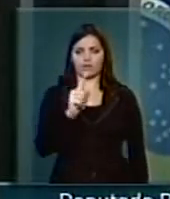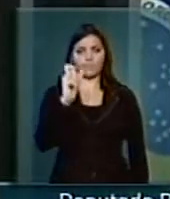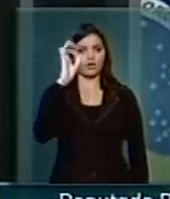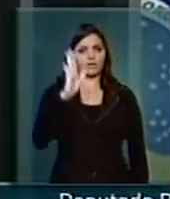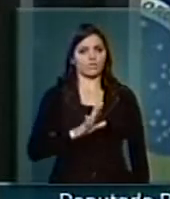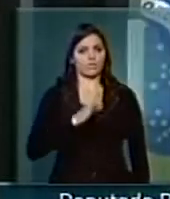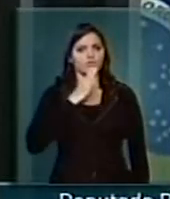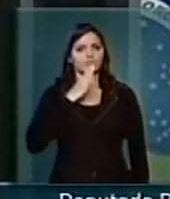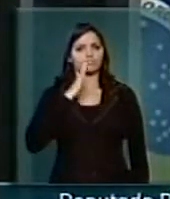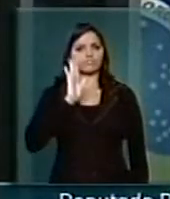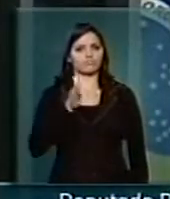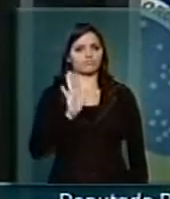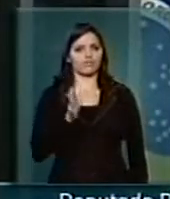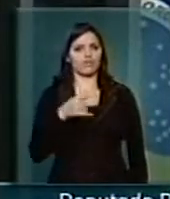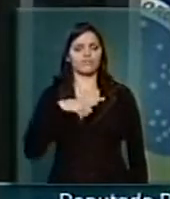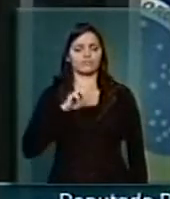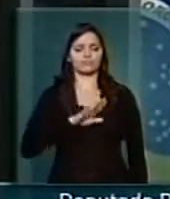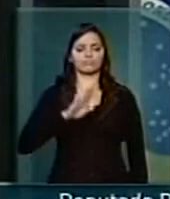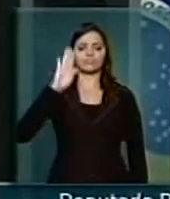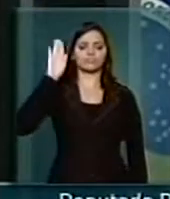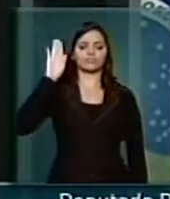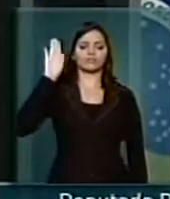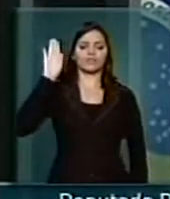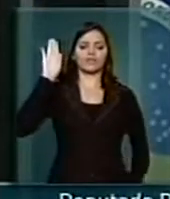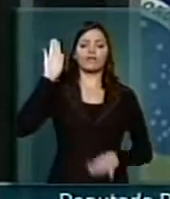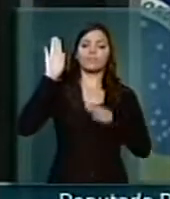jogo quando